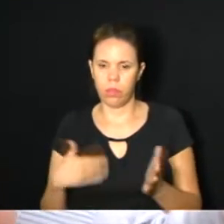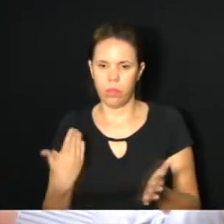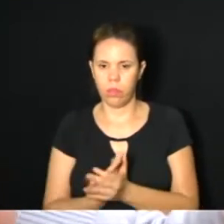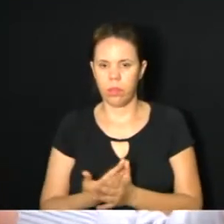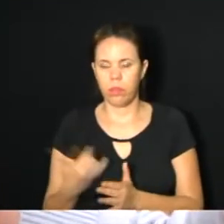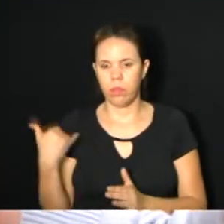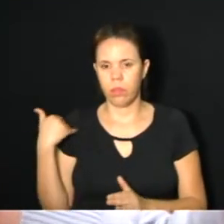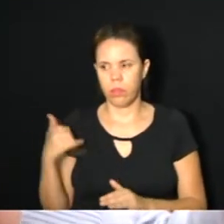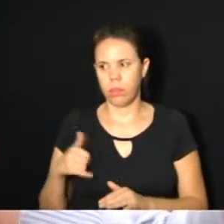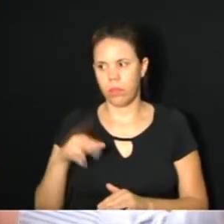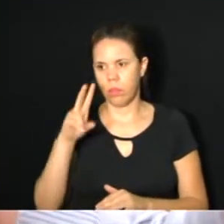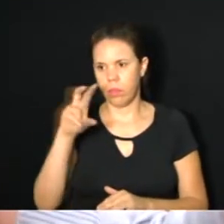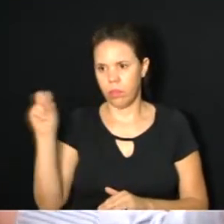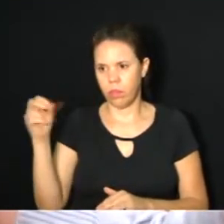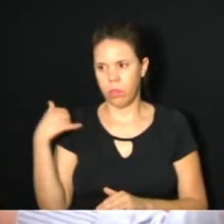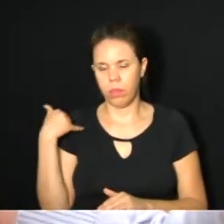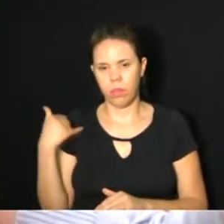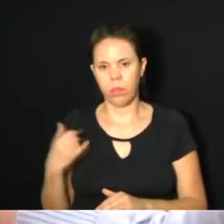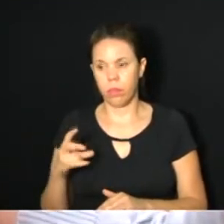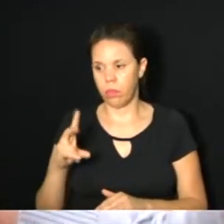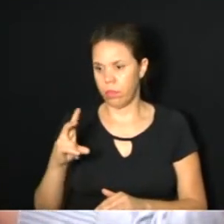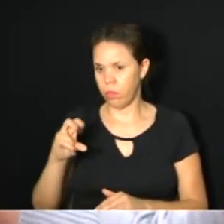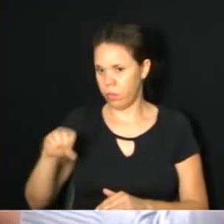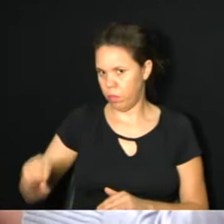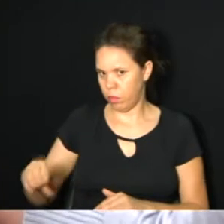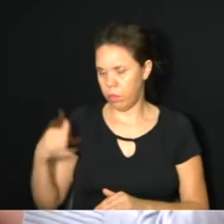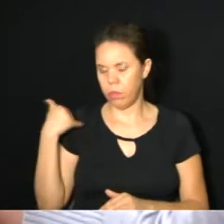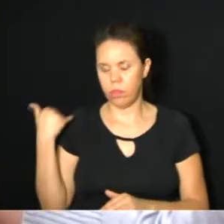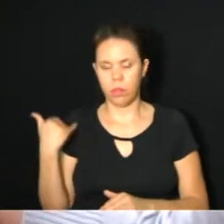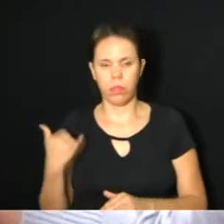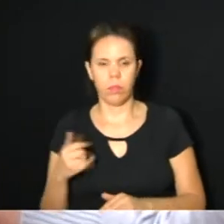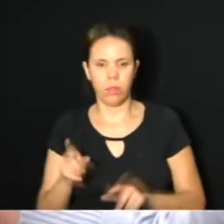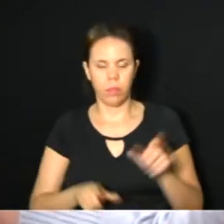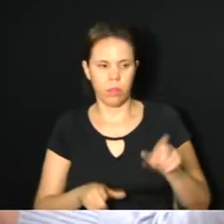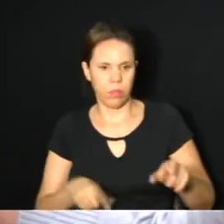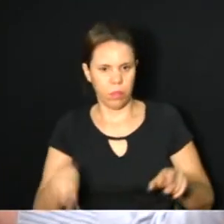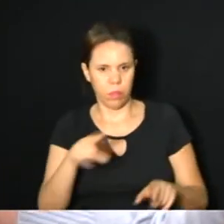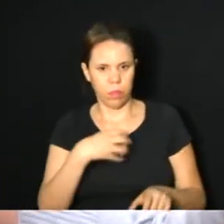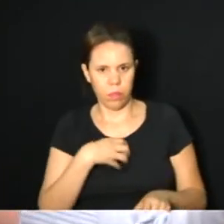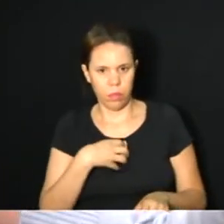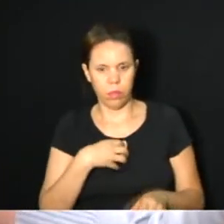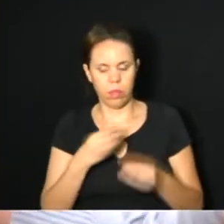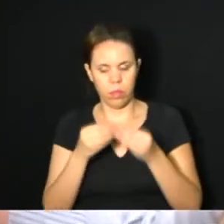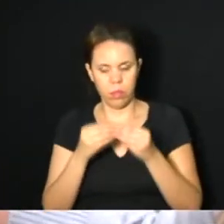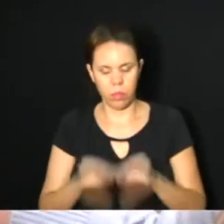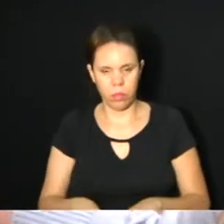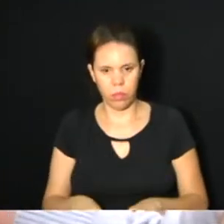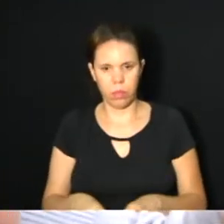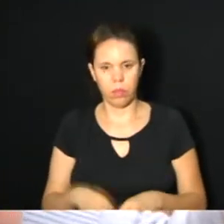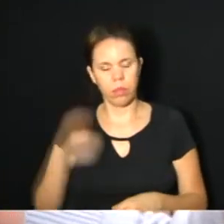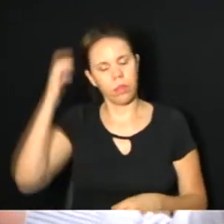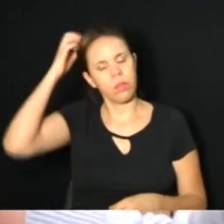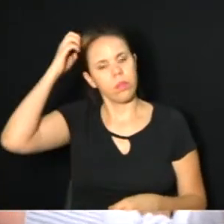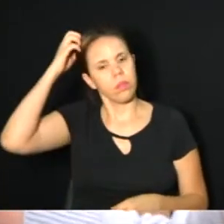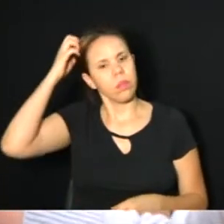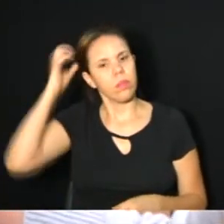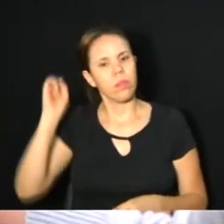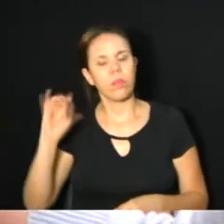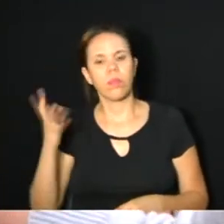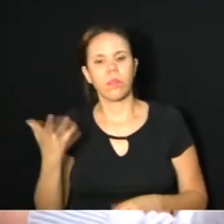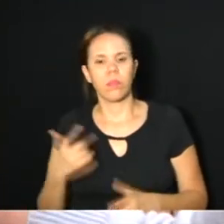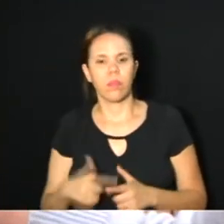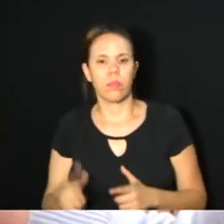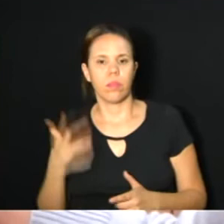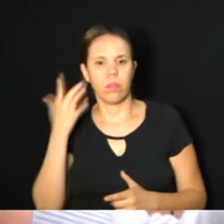após os 50 anos e 59 desculpa então essas pessoas que se sentirem lesadas ou se minimamente olha eu não